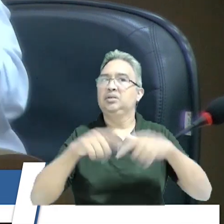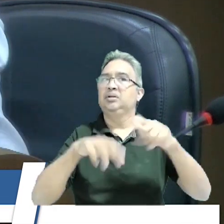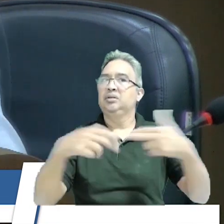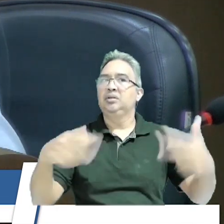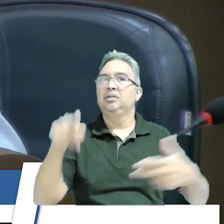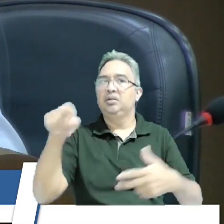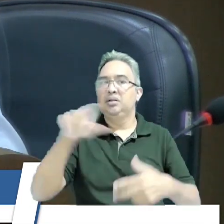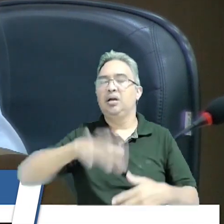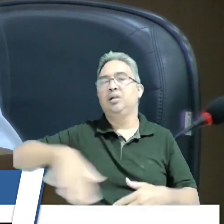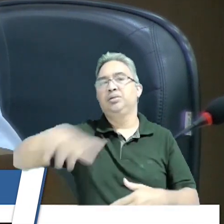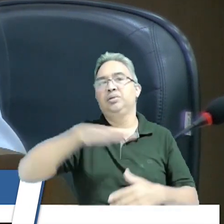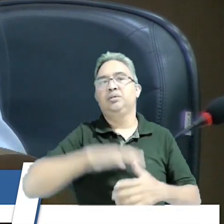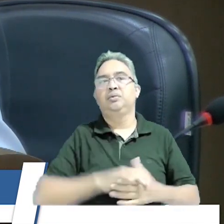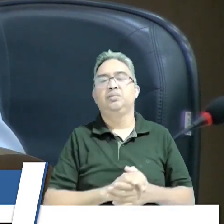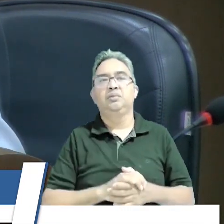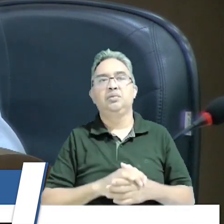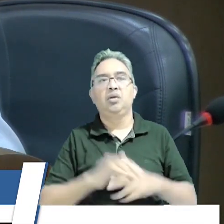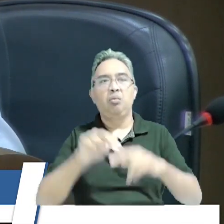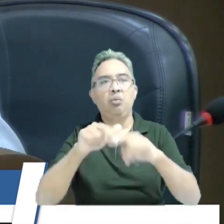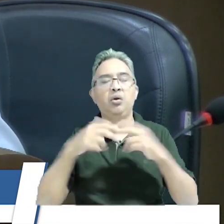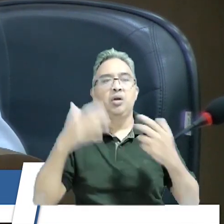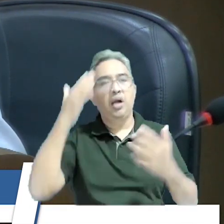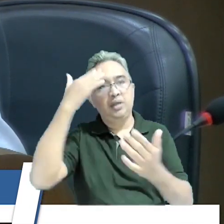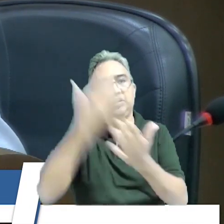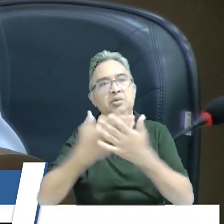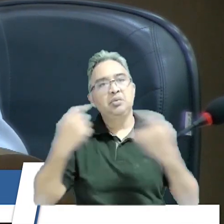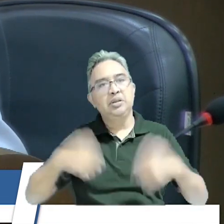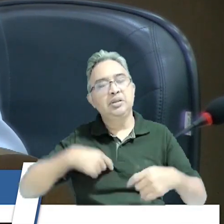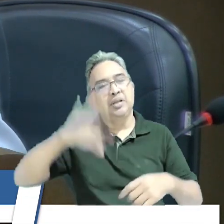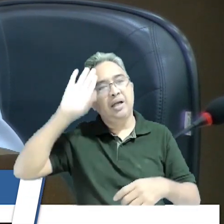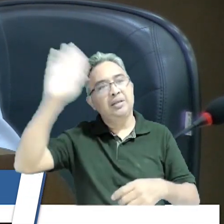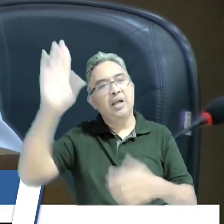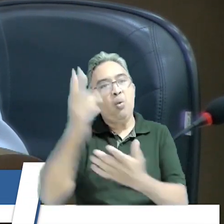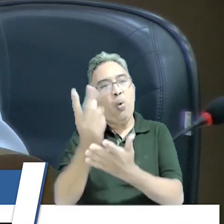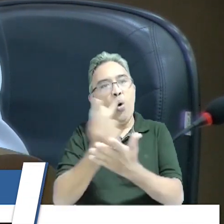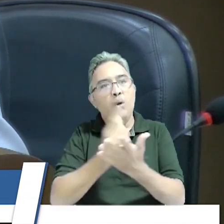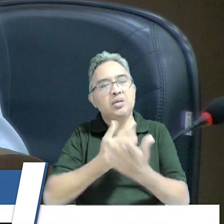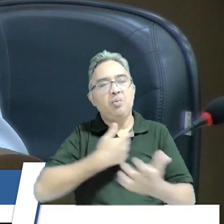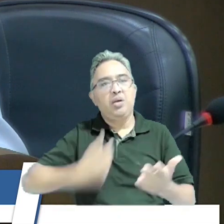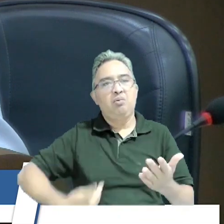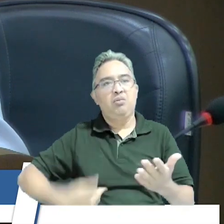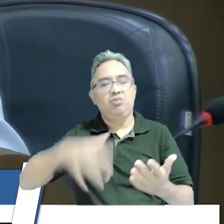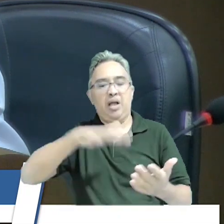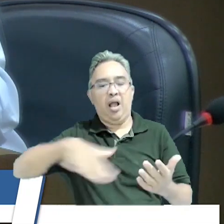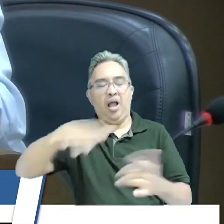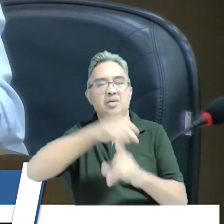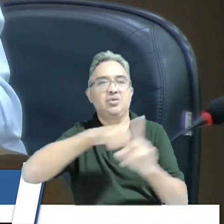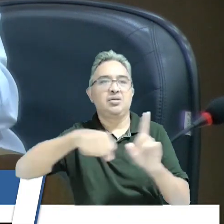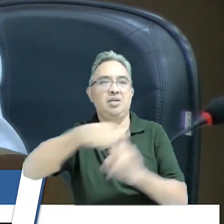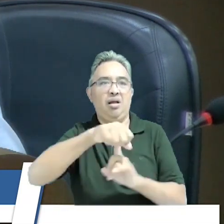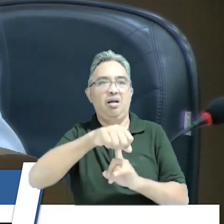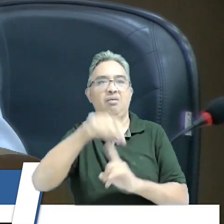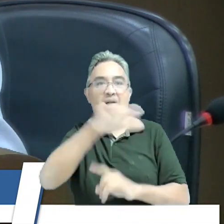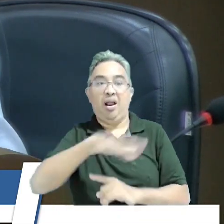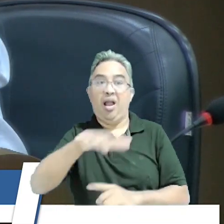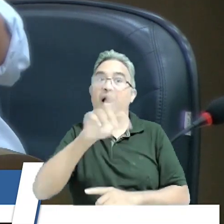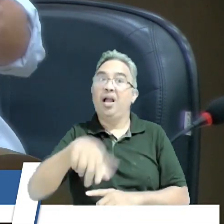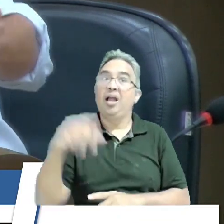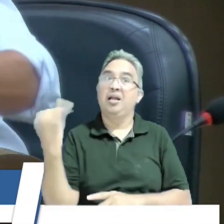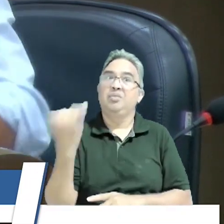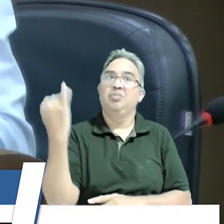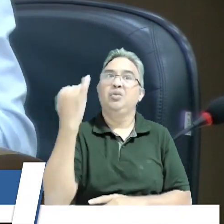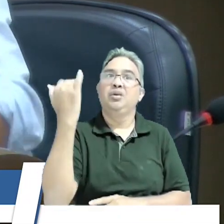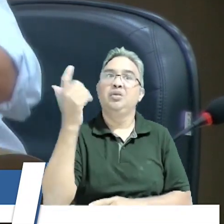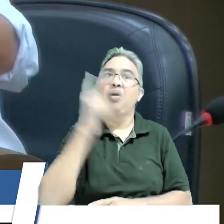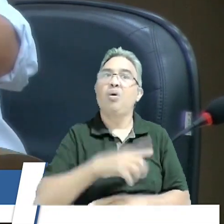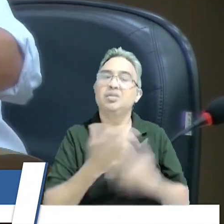Entendeu? Então, tem que priorizar o orçamento público para essas áreas sociais, áreas mais importantes, para atender a necessidade